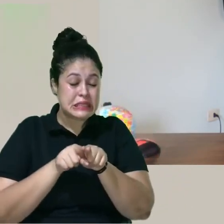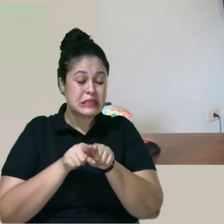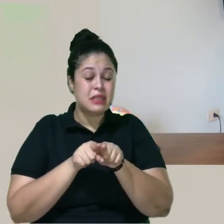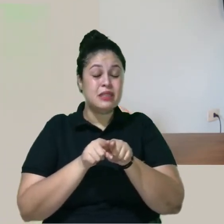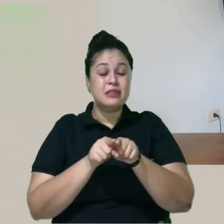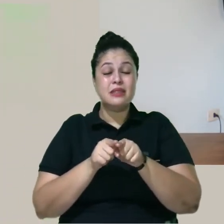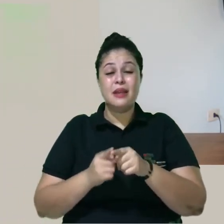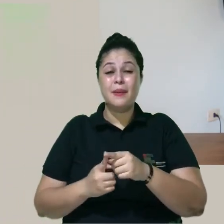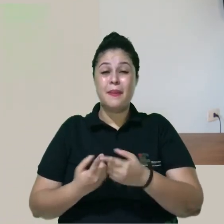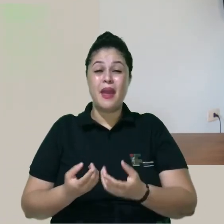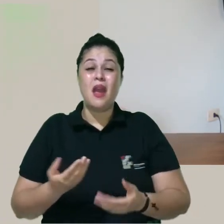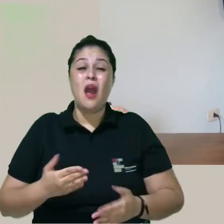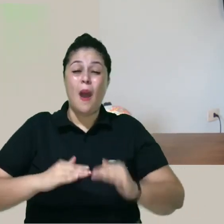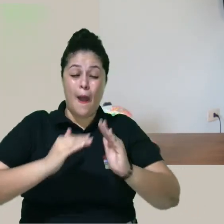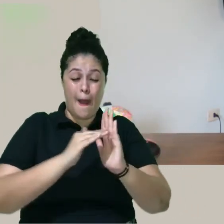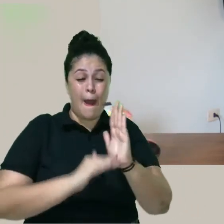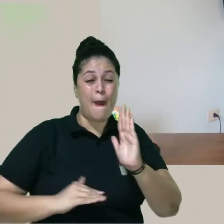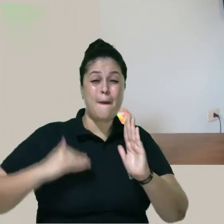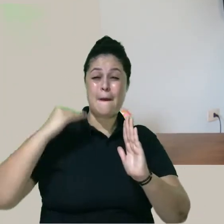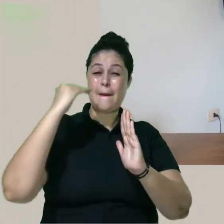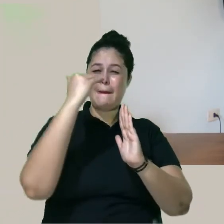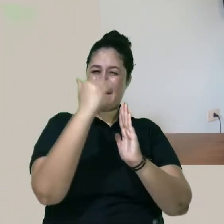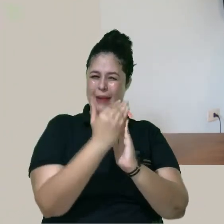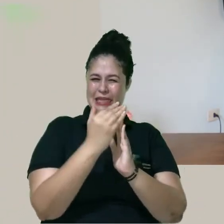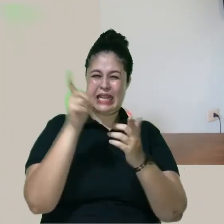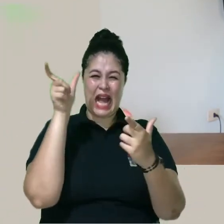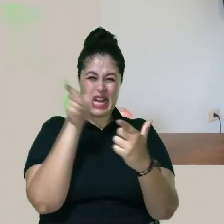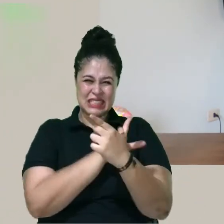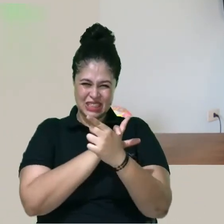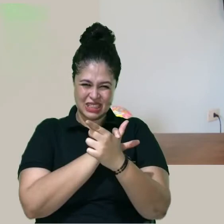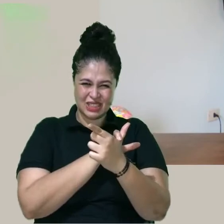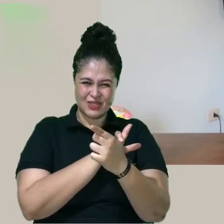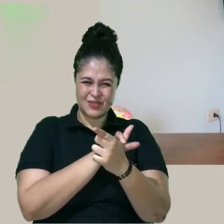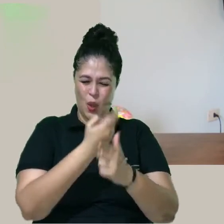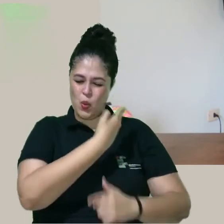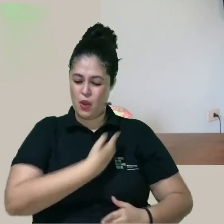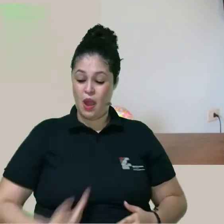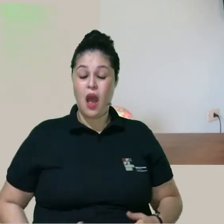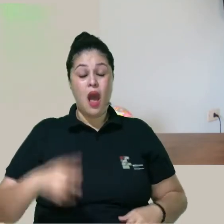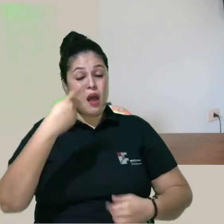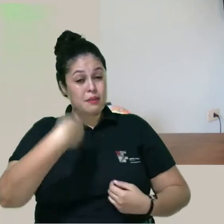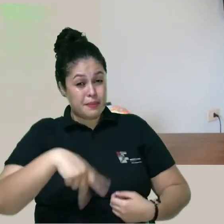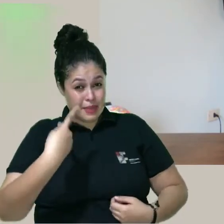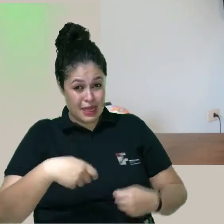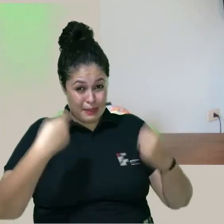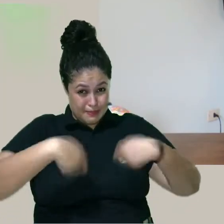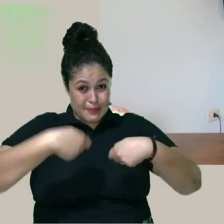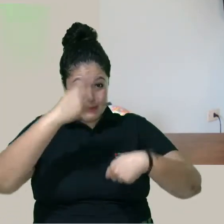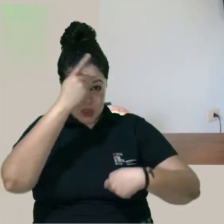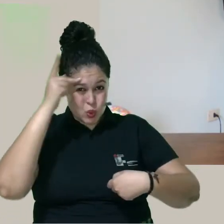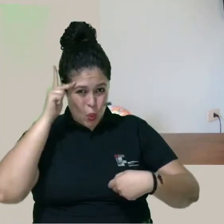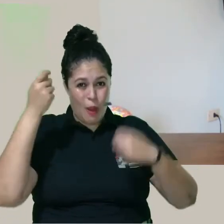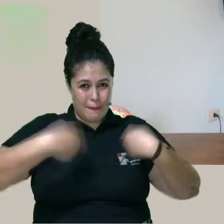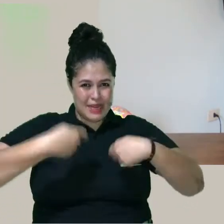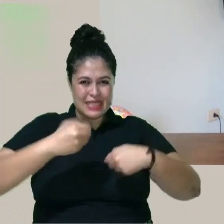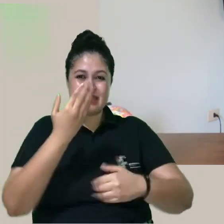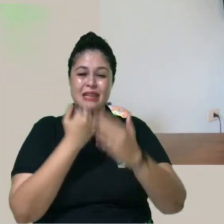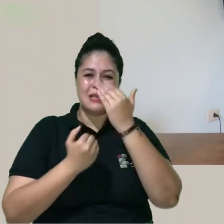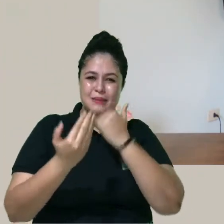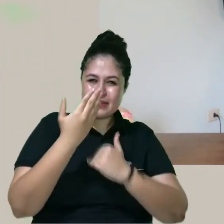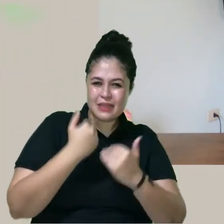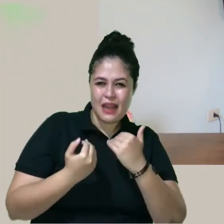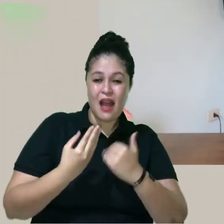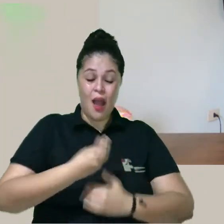contribui para o aumento da dívida pública e as pessoas precisam se alimentar, precisam sobreviver, precisam ser tratadas